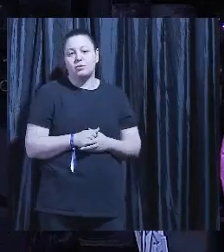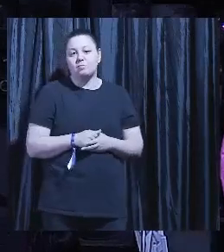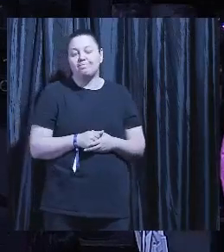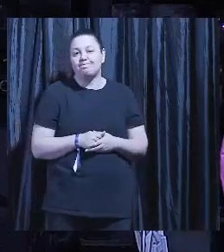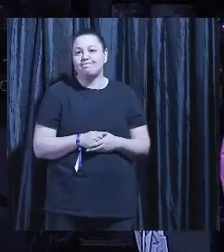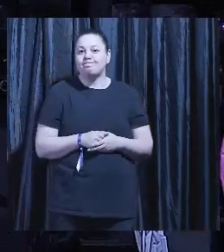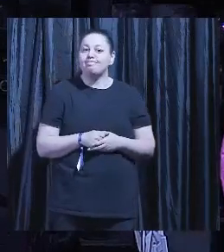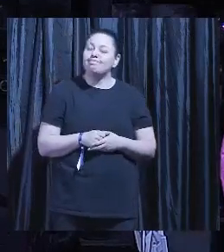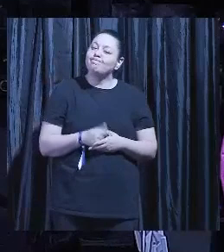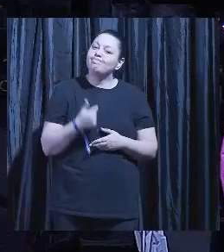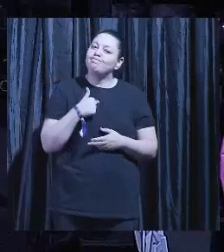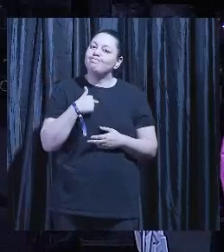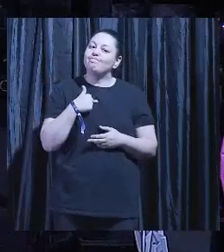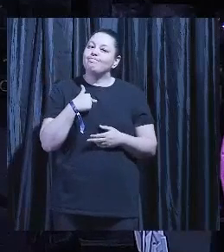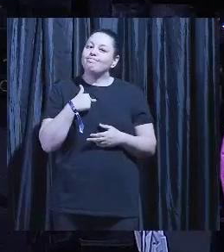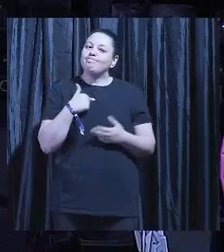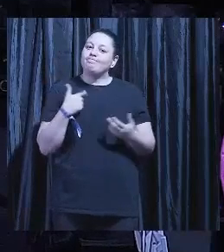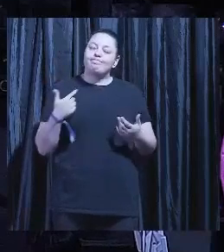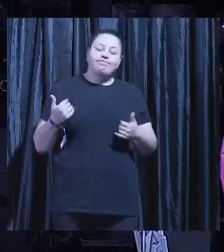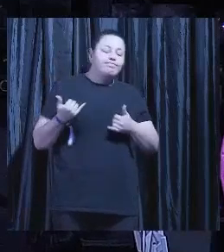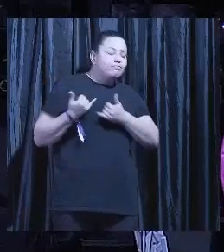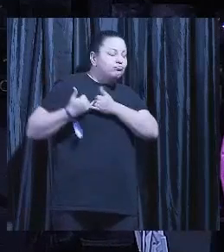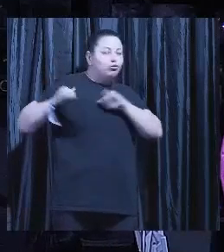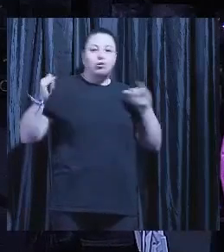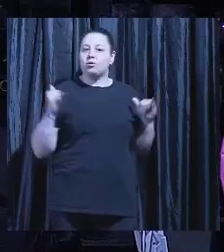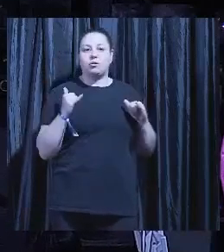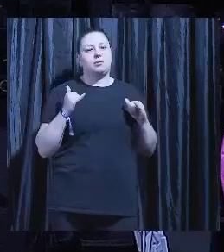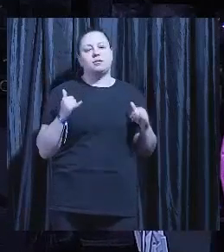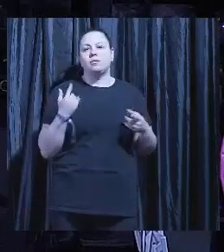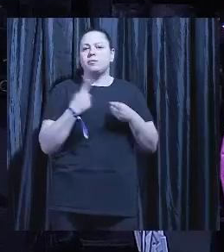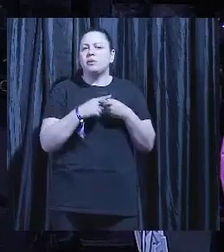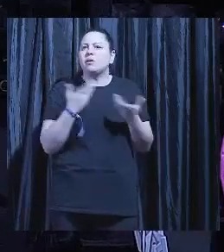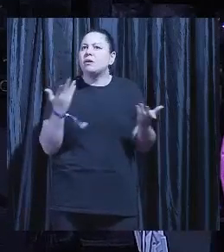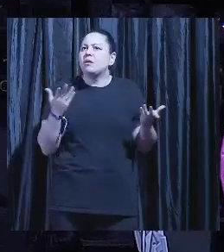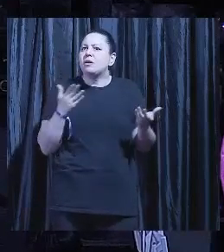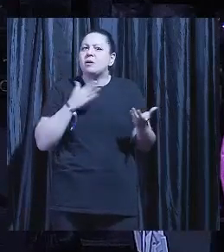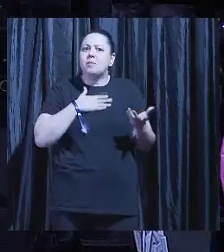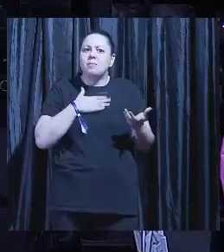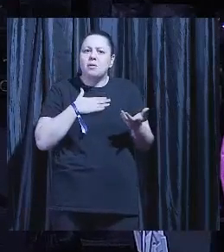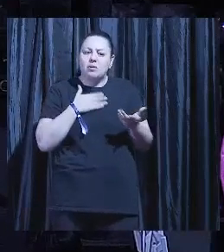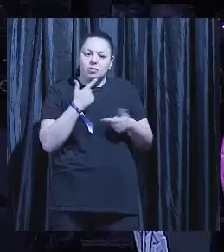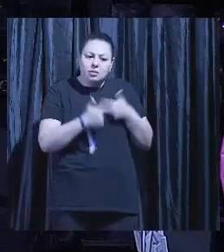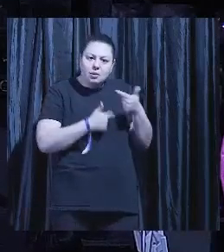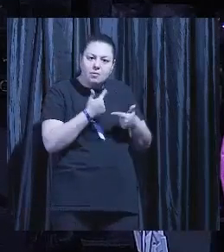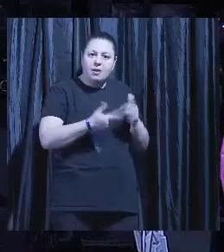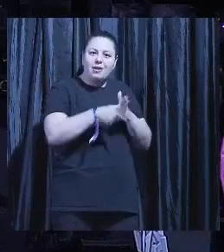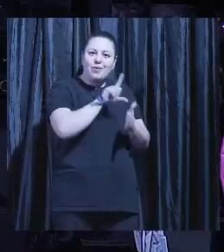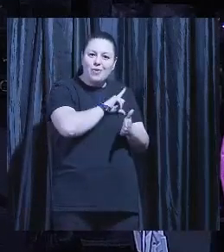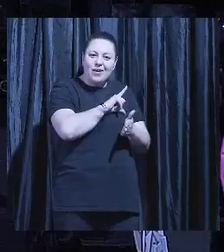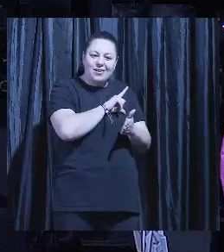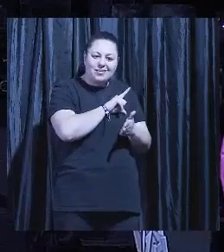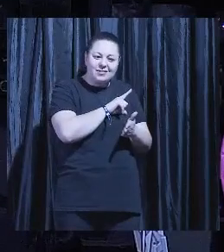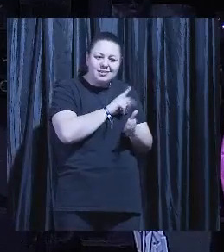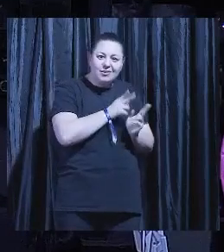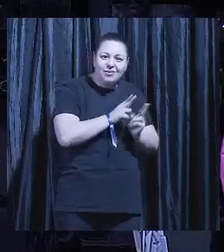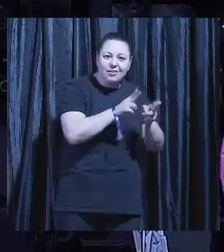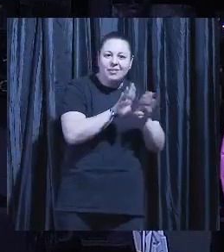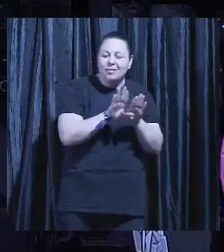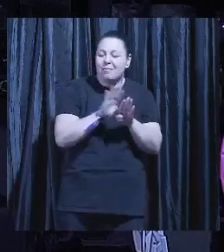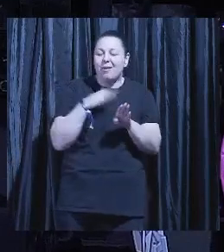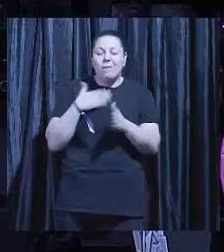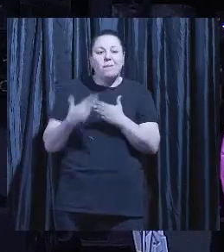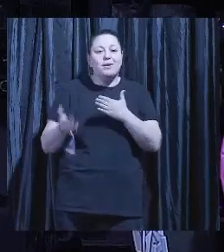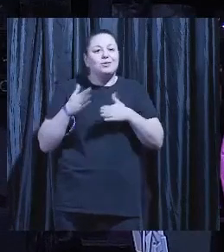aí, eu fiquei em choque com aquela questão, porque eu falei, gente, eu perdi o trabalho fixo e eu perdi a minha